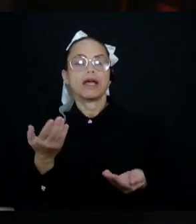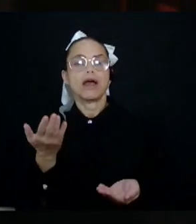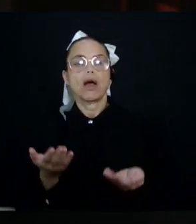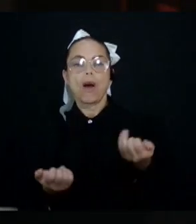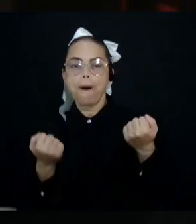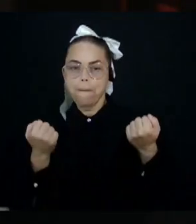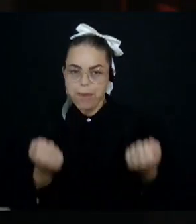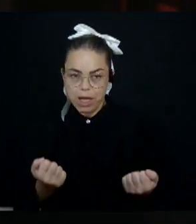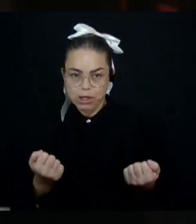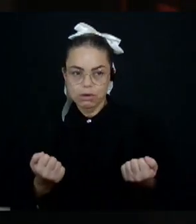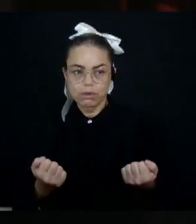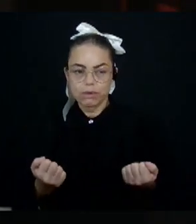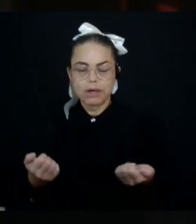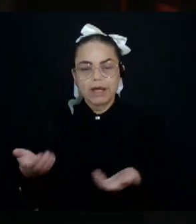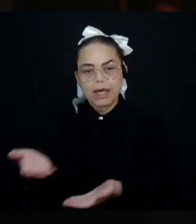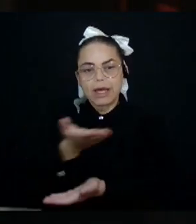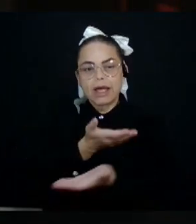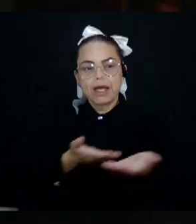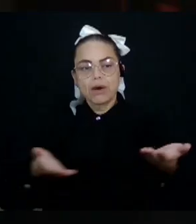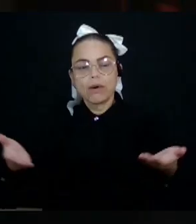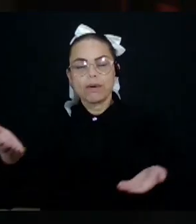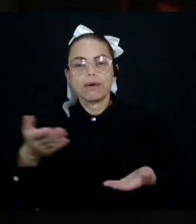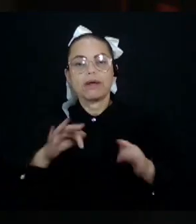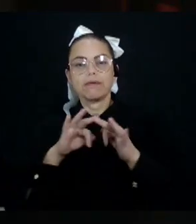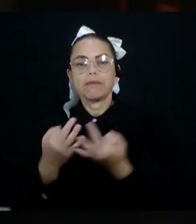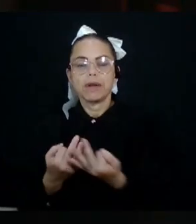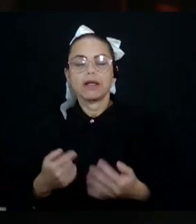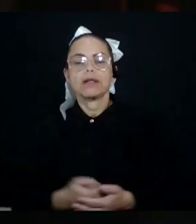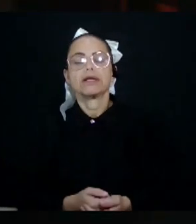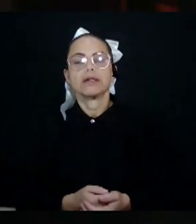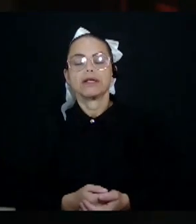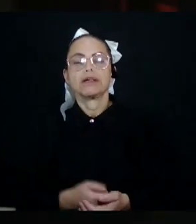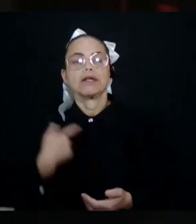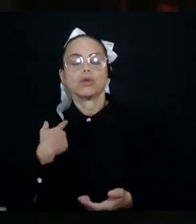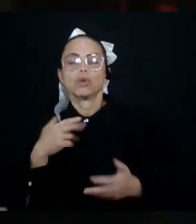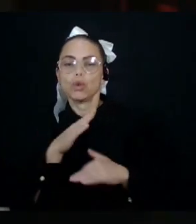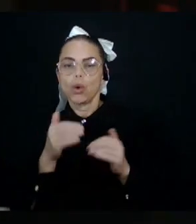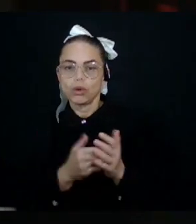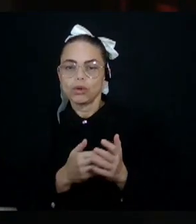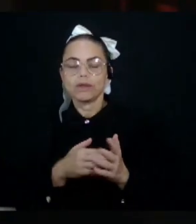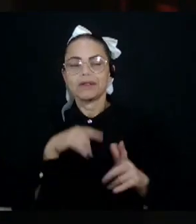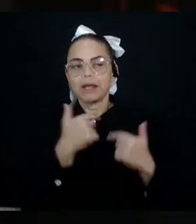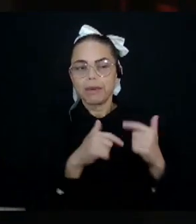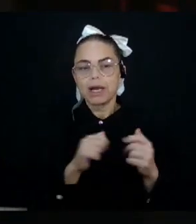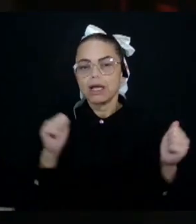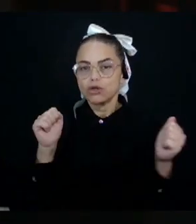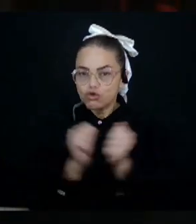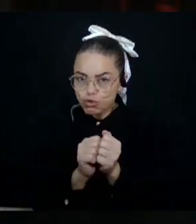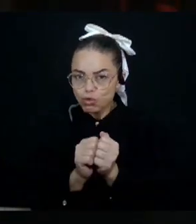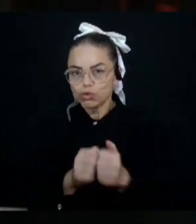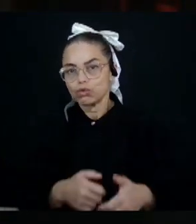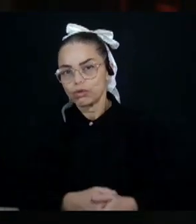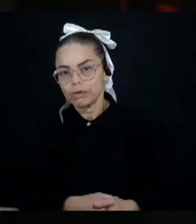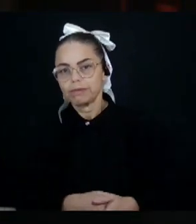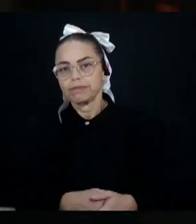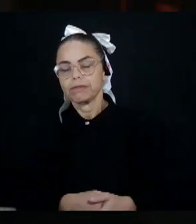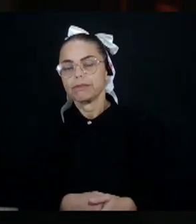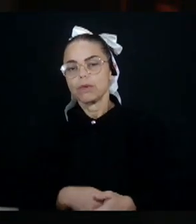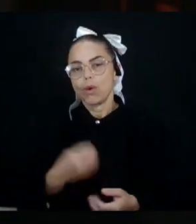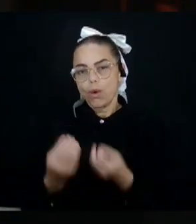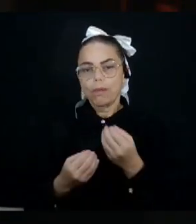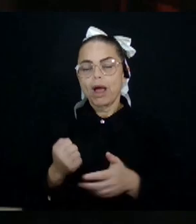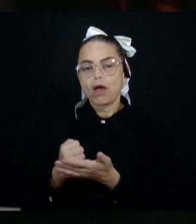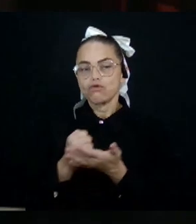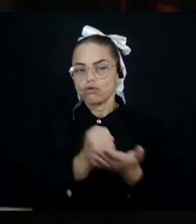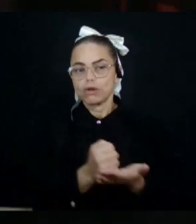a sua vida aí, né, em família. Acho bom a gente, parar e pensar nisso todos os dias, como é que podemos fazer para melhorar, tá